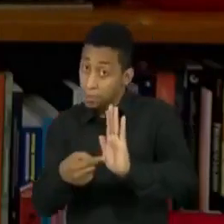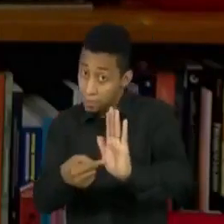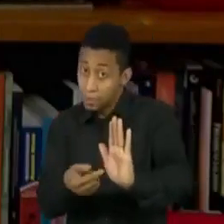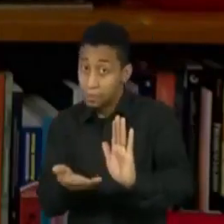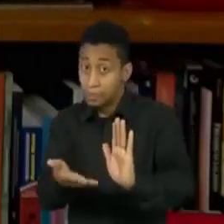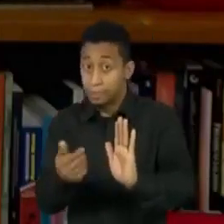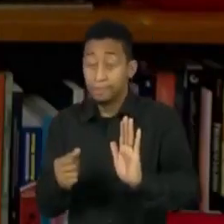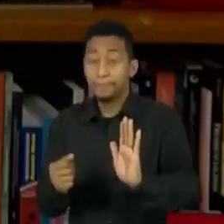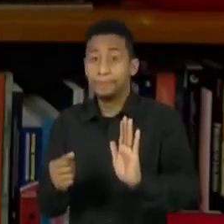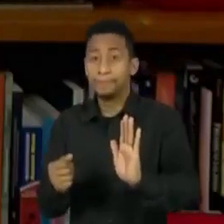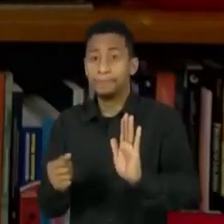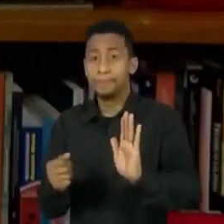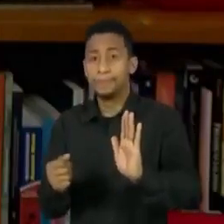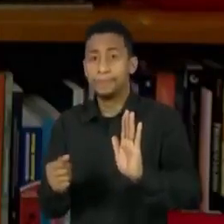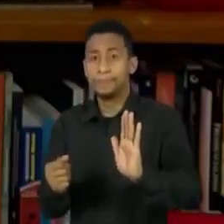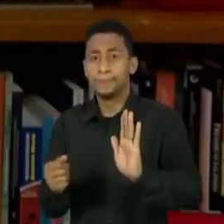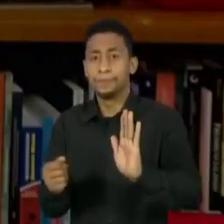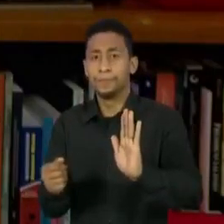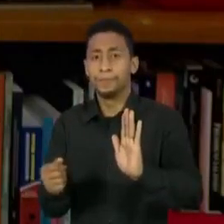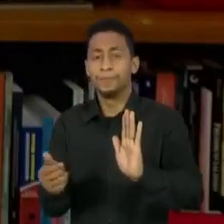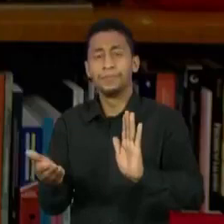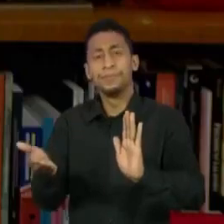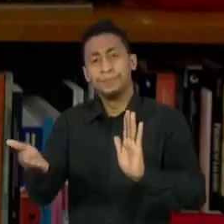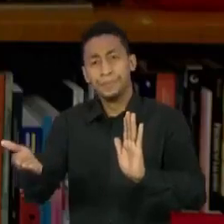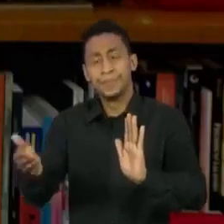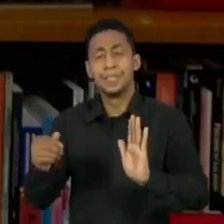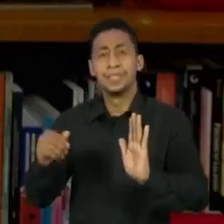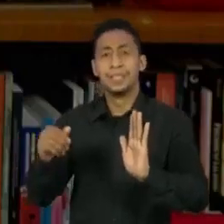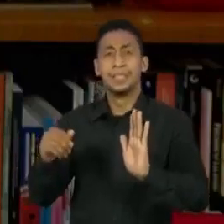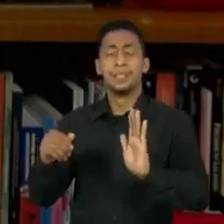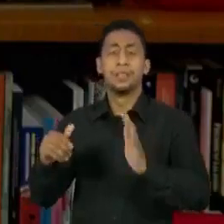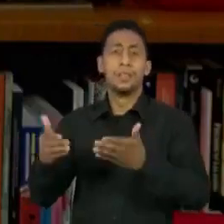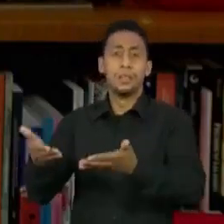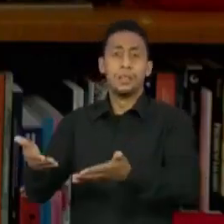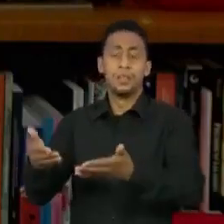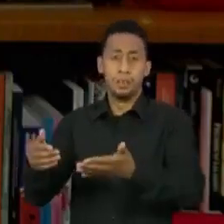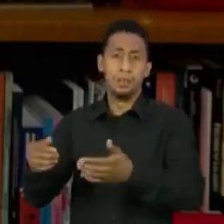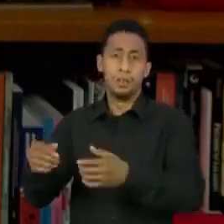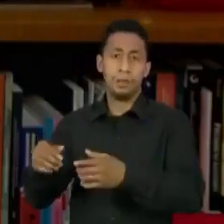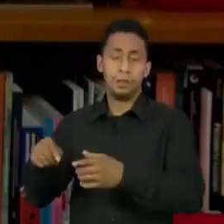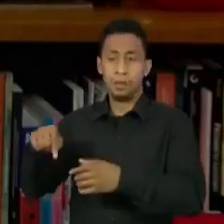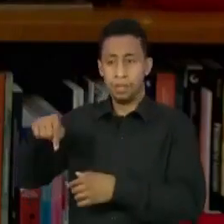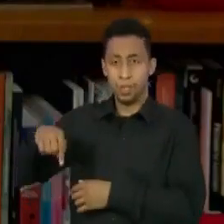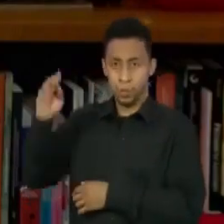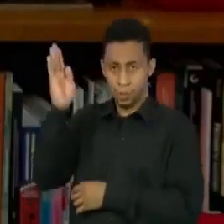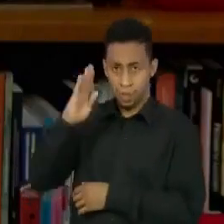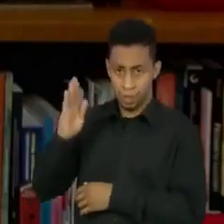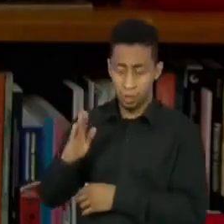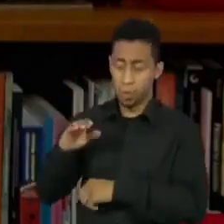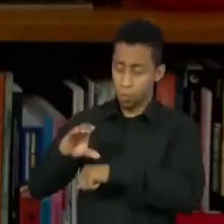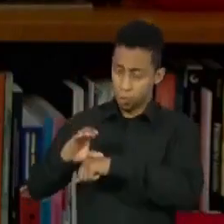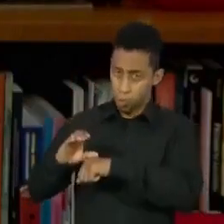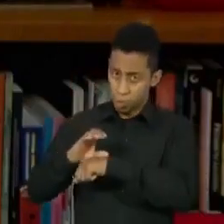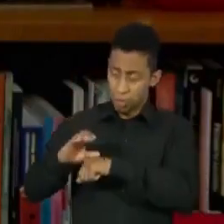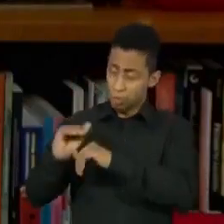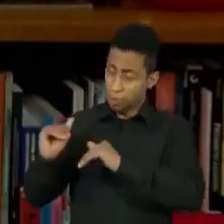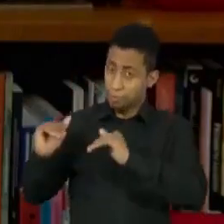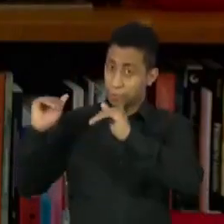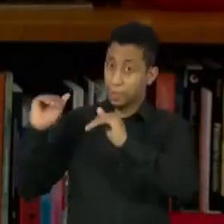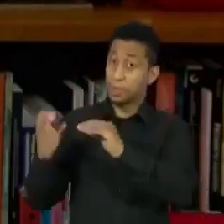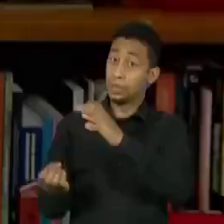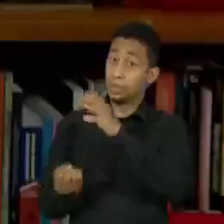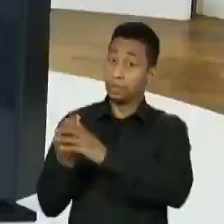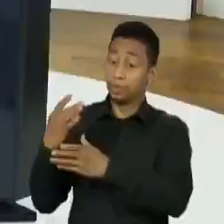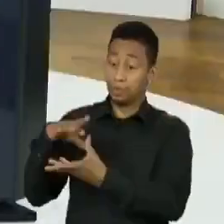isso né que a destinação maior da assembleia nacional constituinte foi instituir um estado